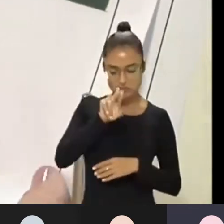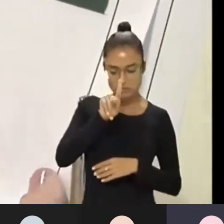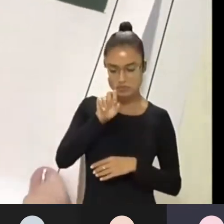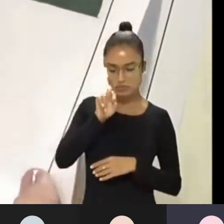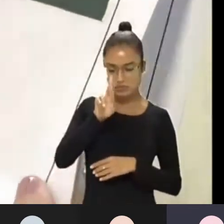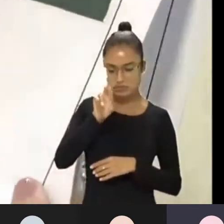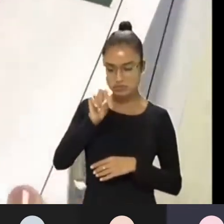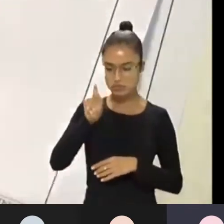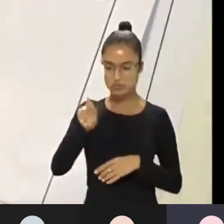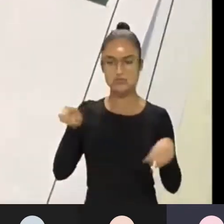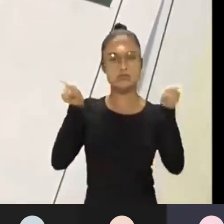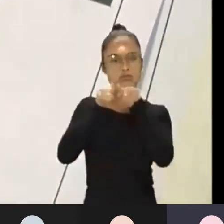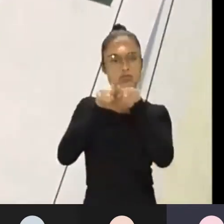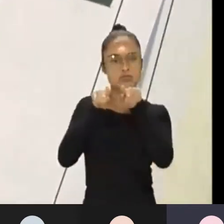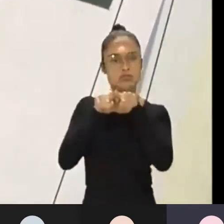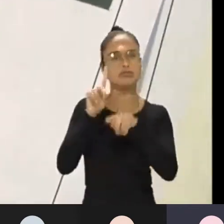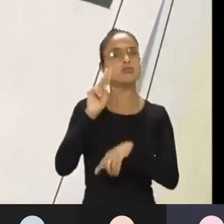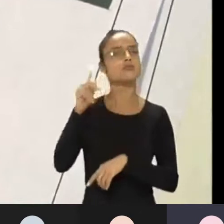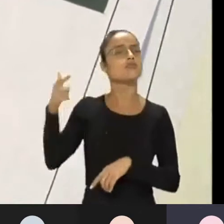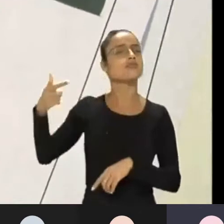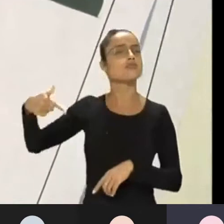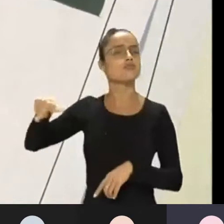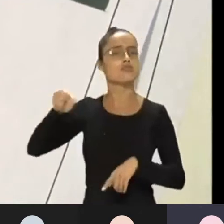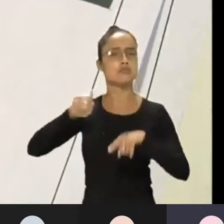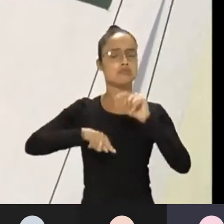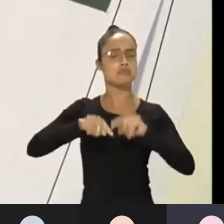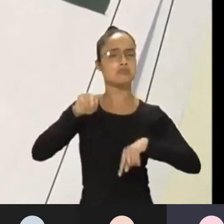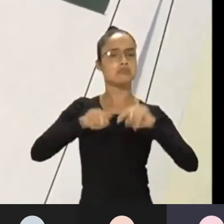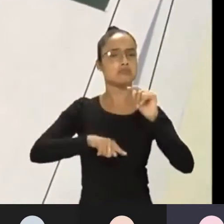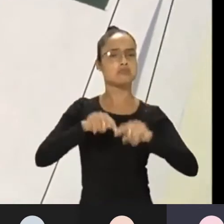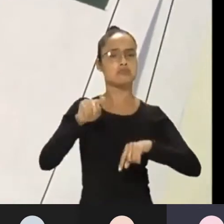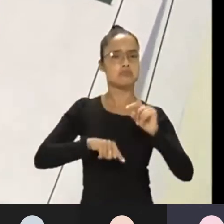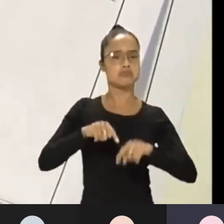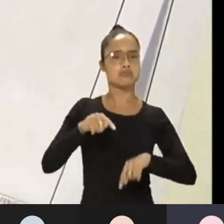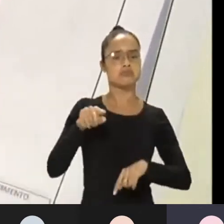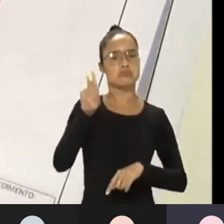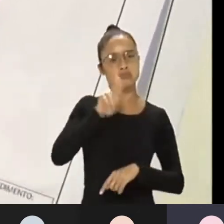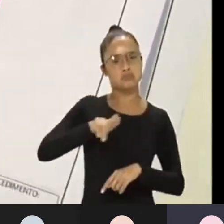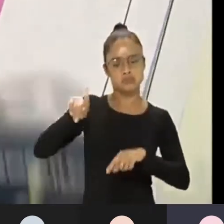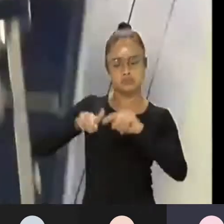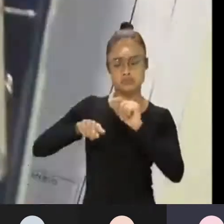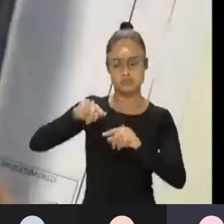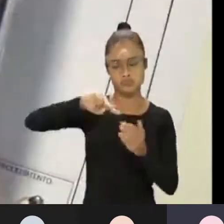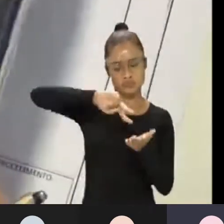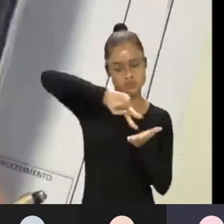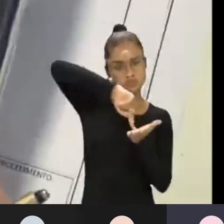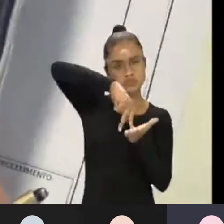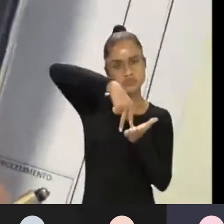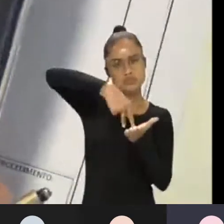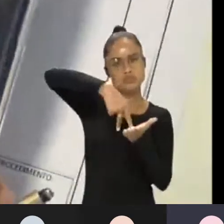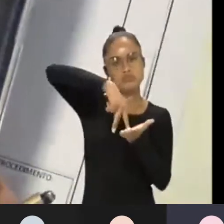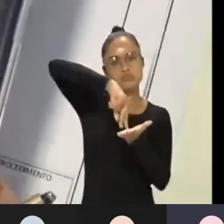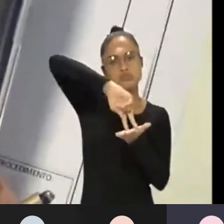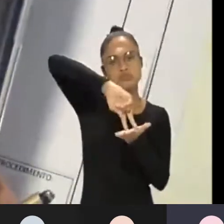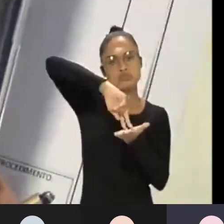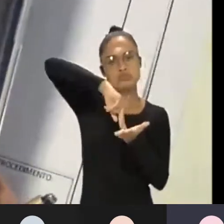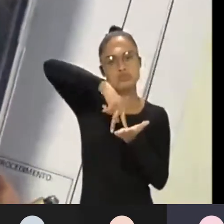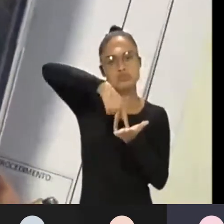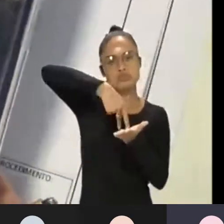Outra forma é você utilizar o compasso, aí você faz os eixos e você usa